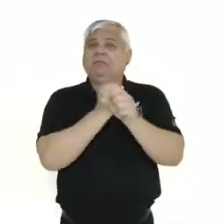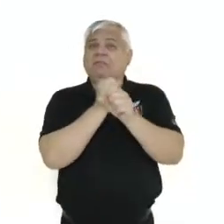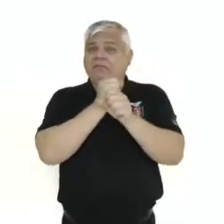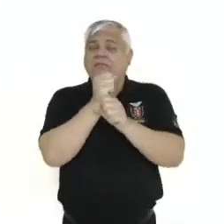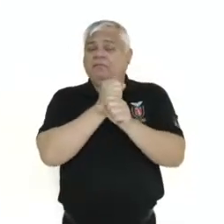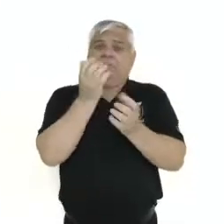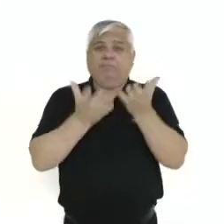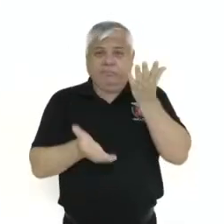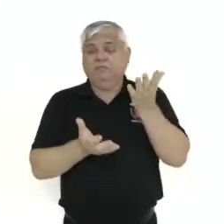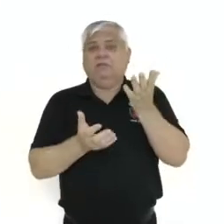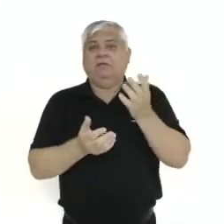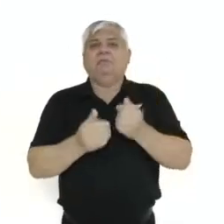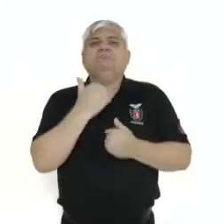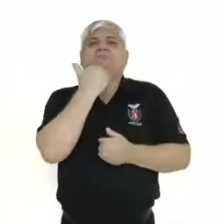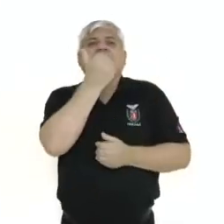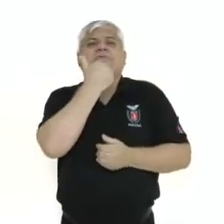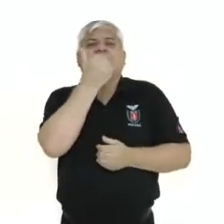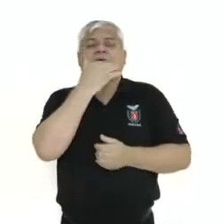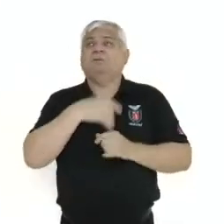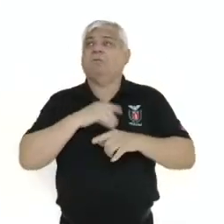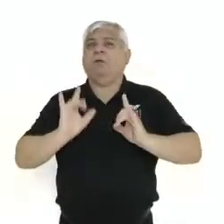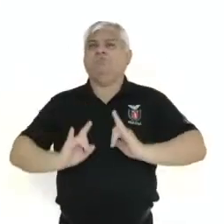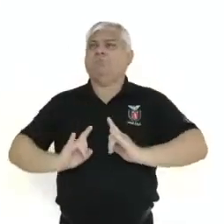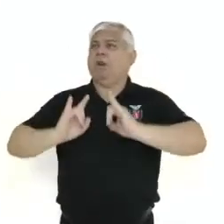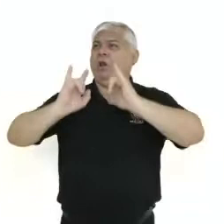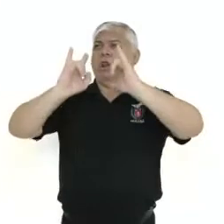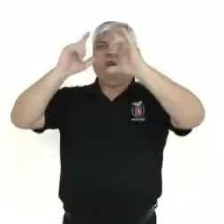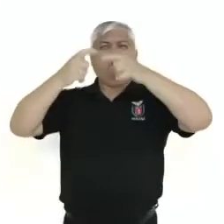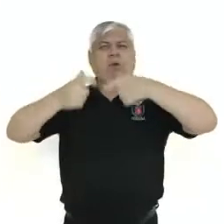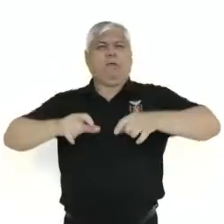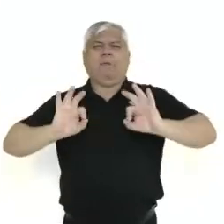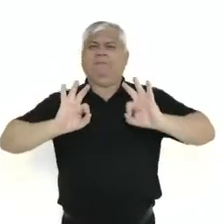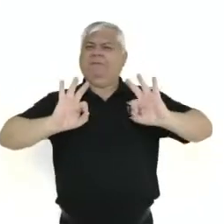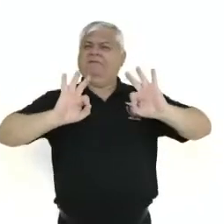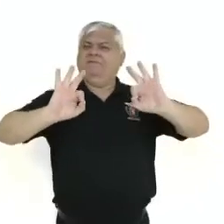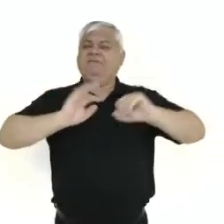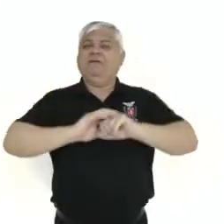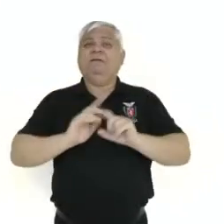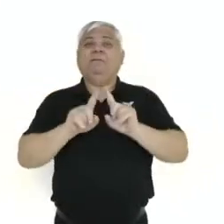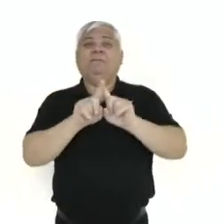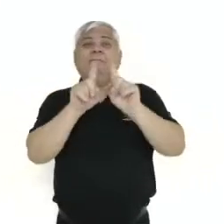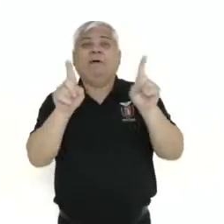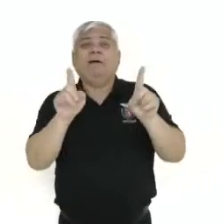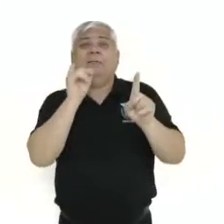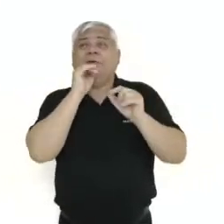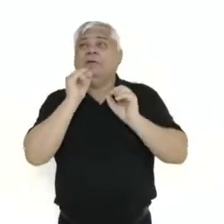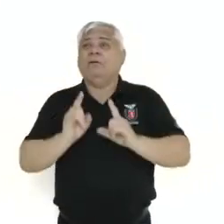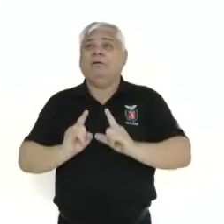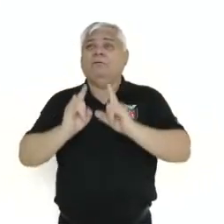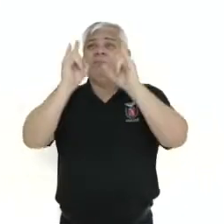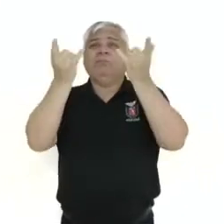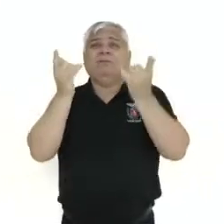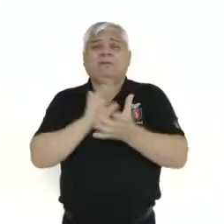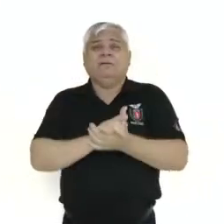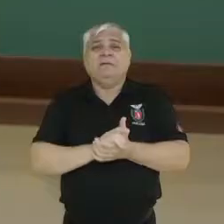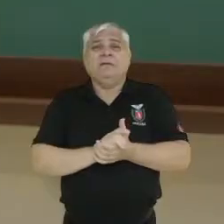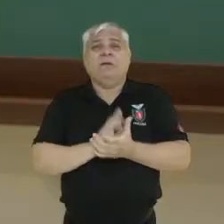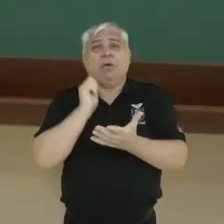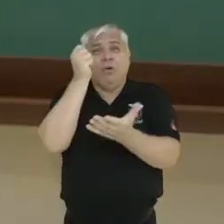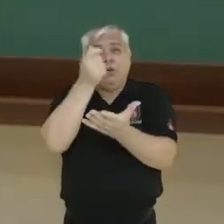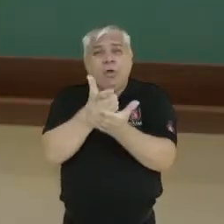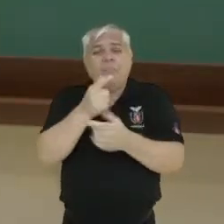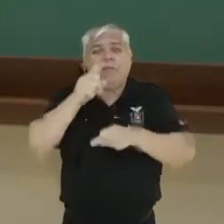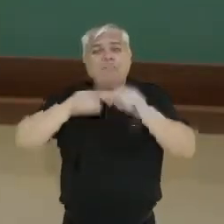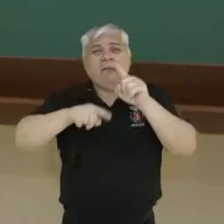você pegar um prédio maravilhoso, um local maravilhoso, se esse prédio está custando muito. Ou você compra mercadorias